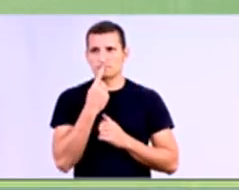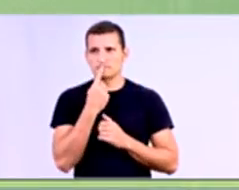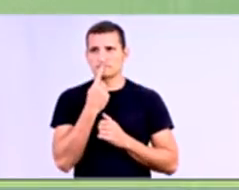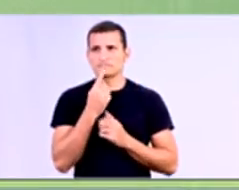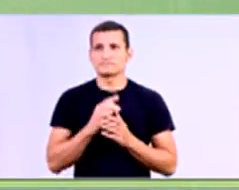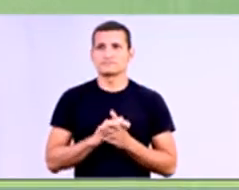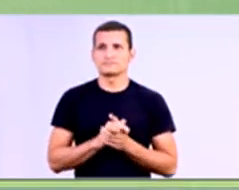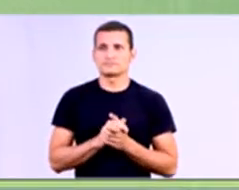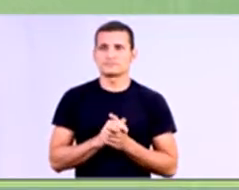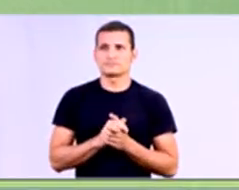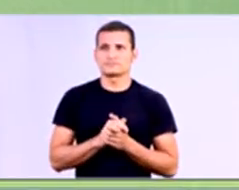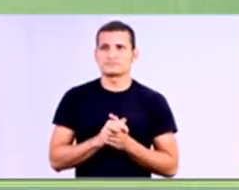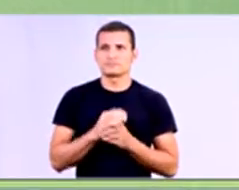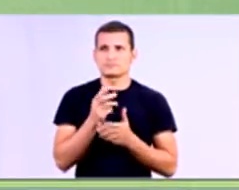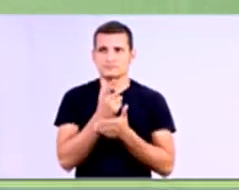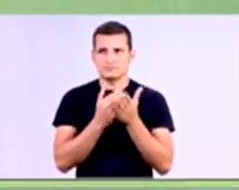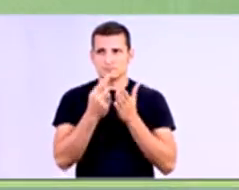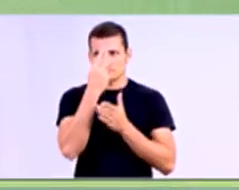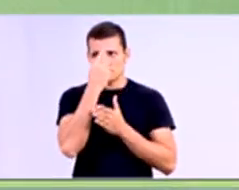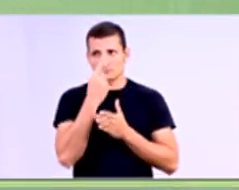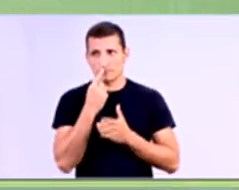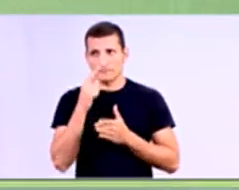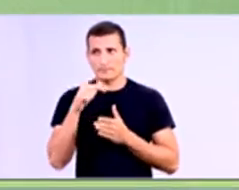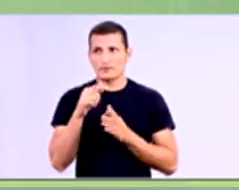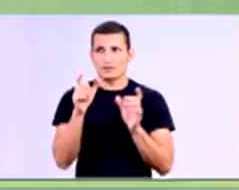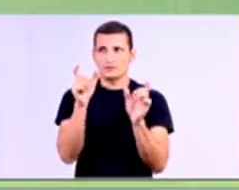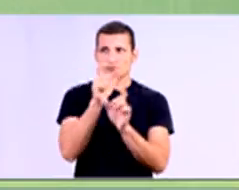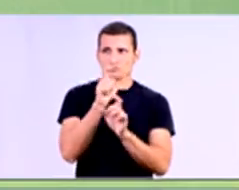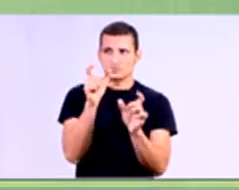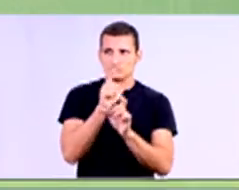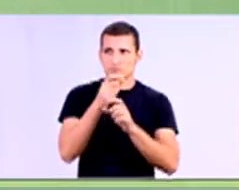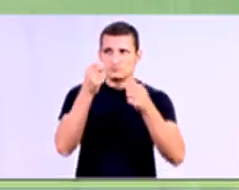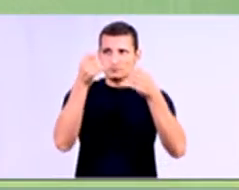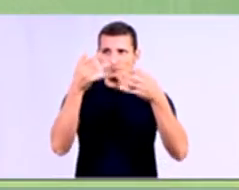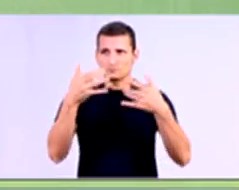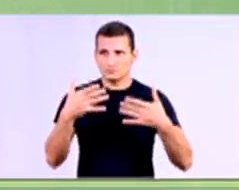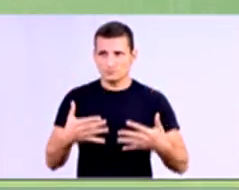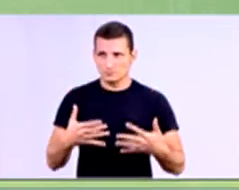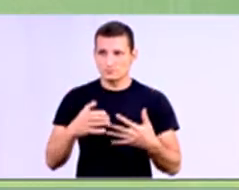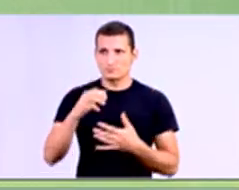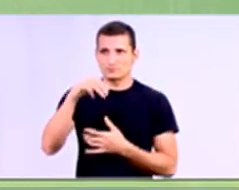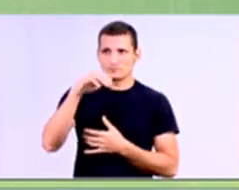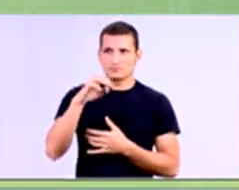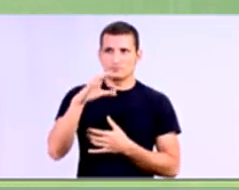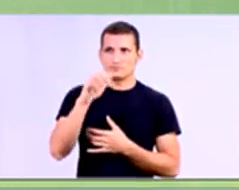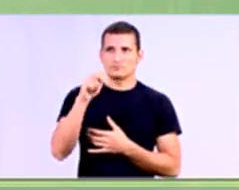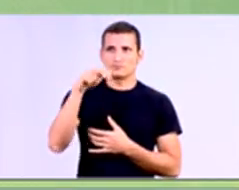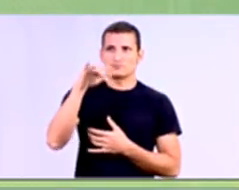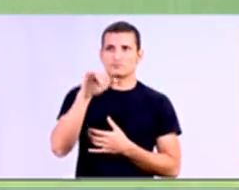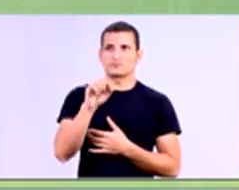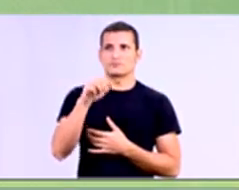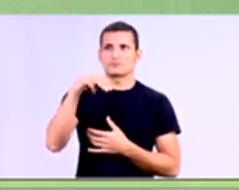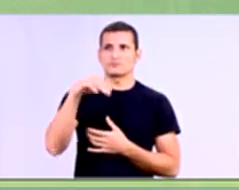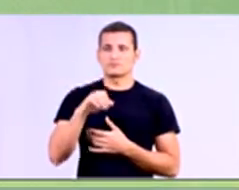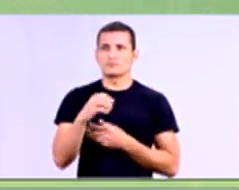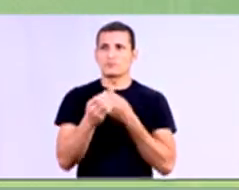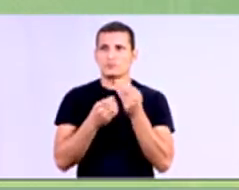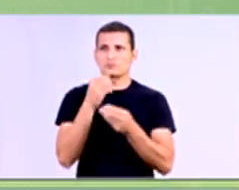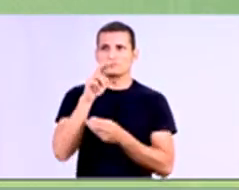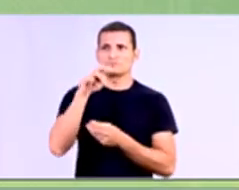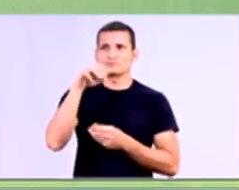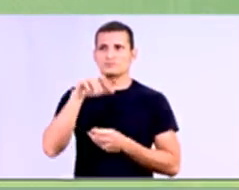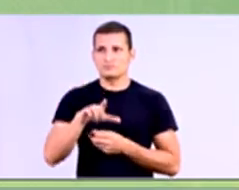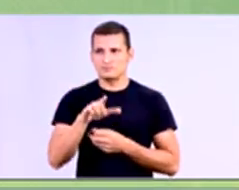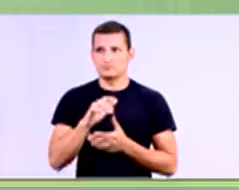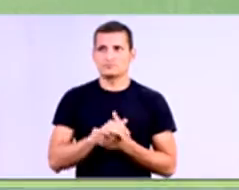Diagrama de perfil. Diagrama de perfil é o diagrama de estrutura que descreve o mecanismo de extensão OML.